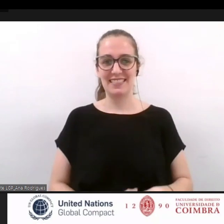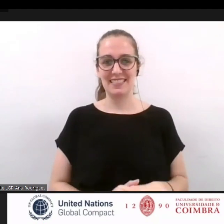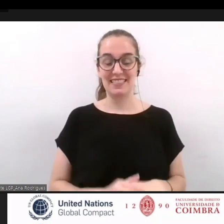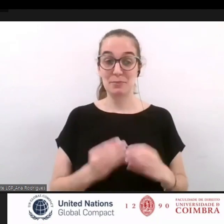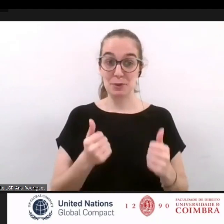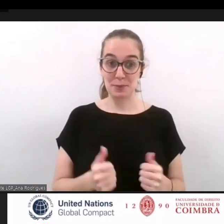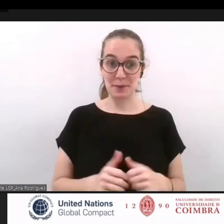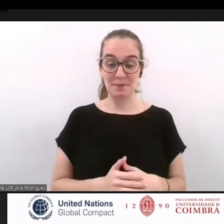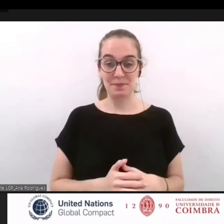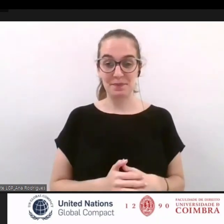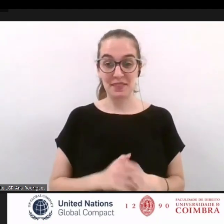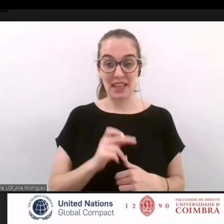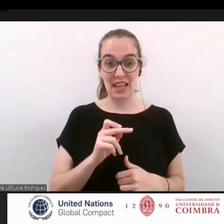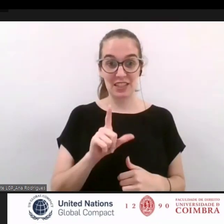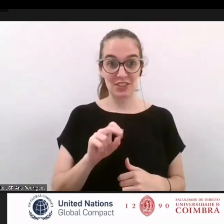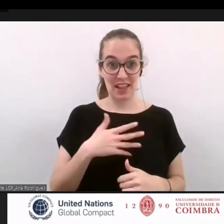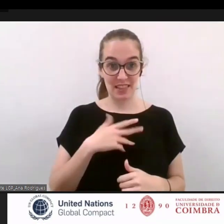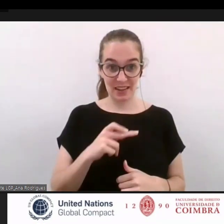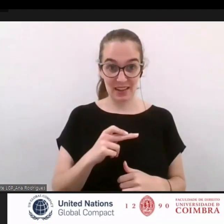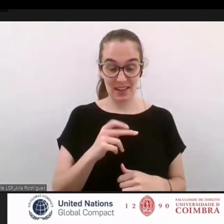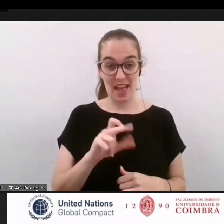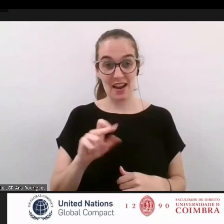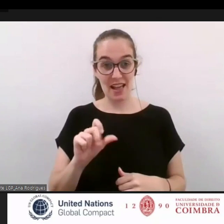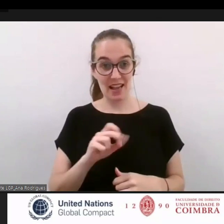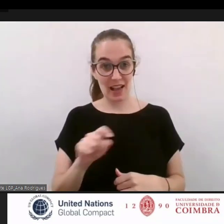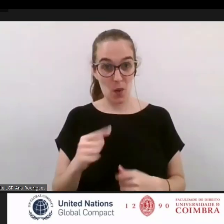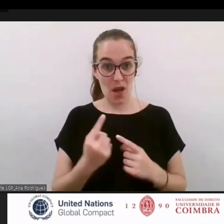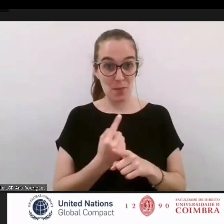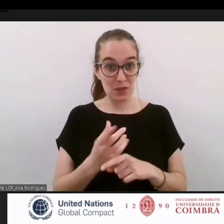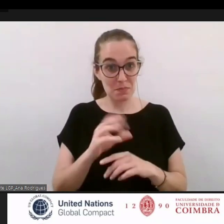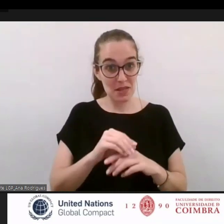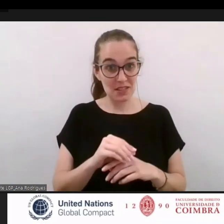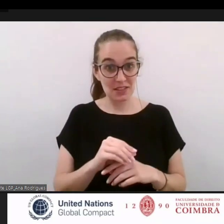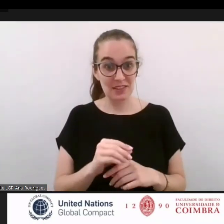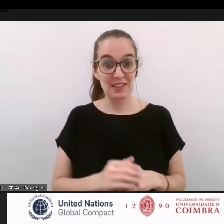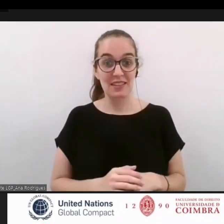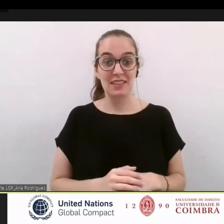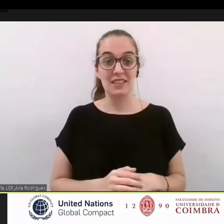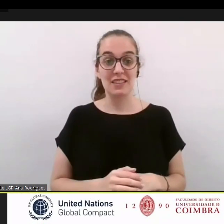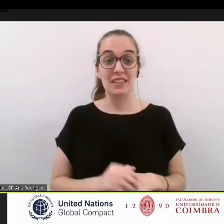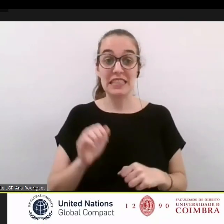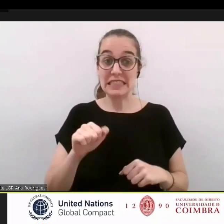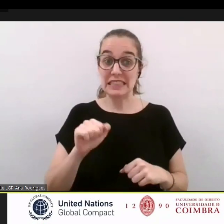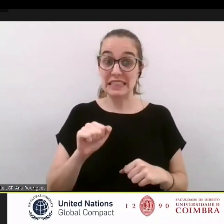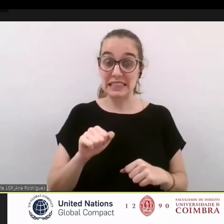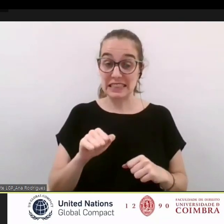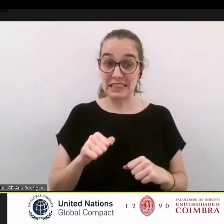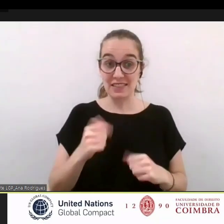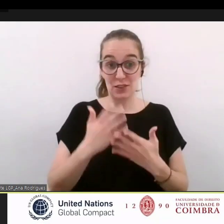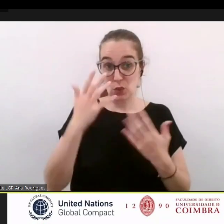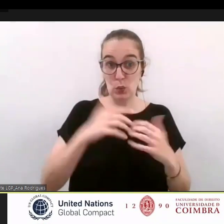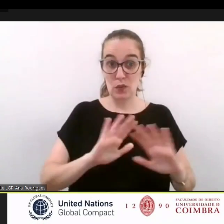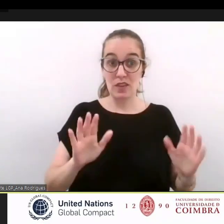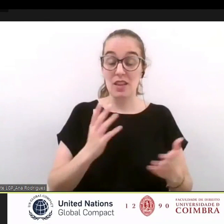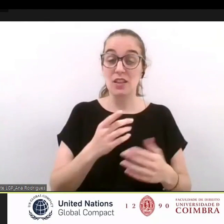Muito bem, muito obrigado. Alexandra Aragão, relativamente a esta questão, tem algo que queira acrescentar para a resposta? Sim, sem dúvida. Portanto, a questão